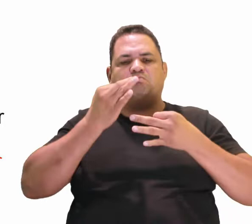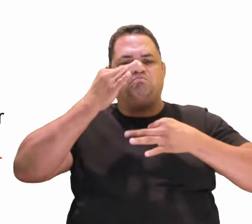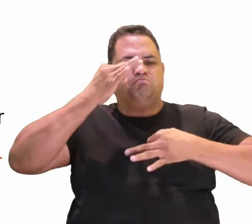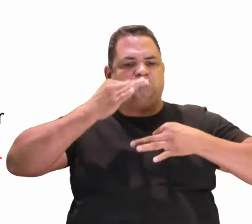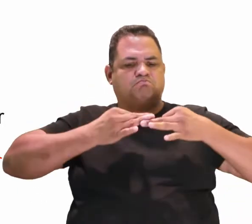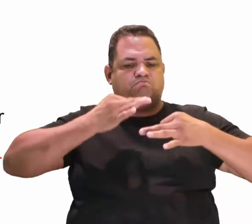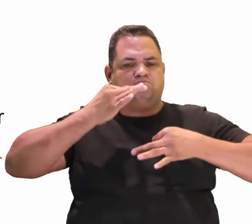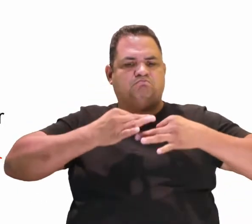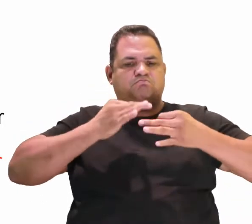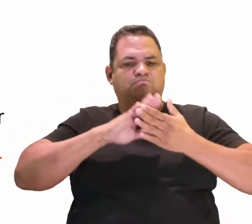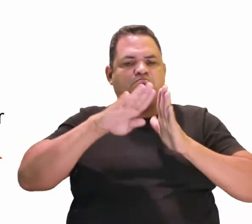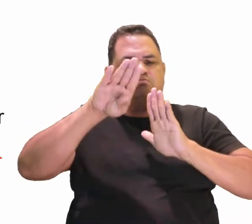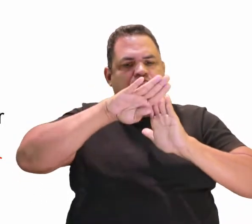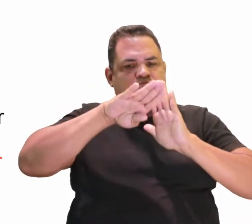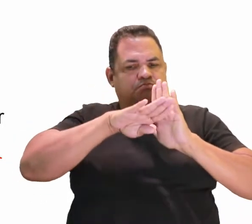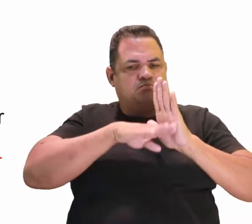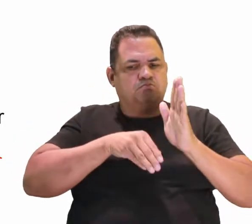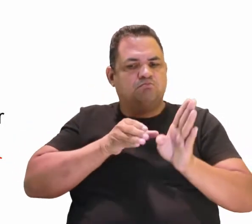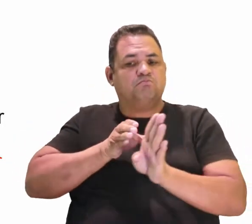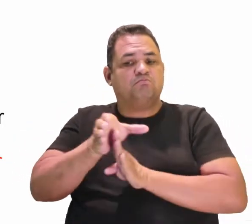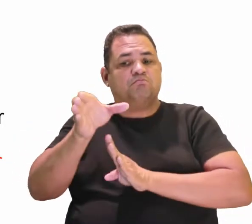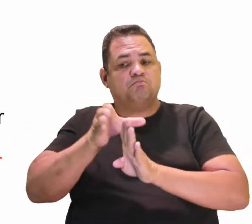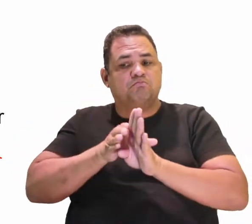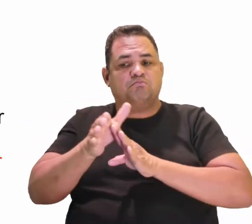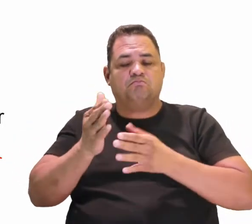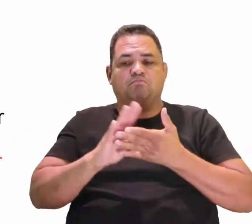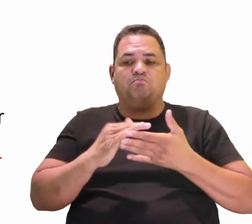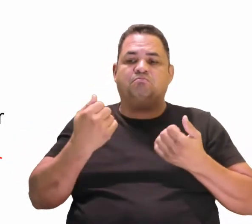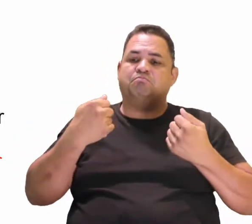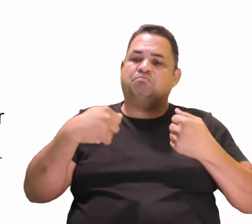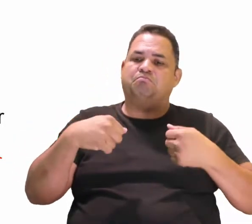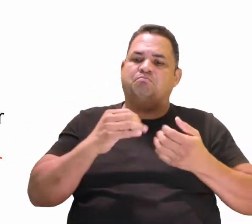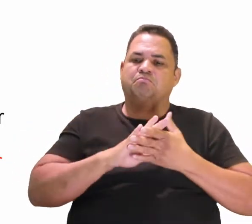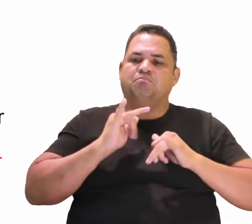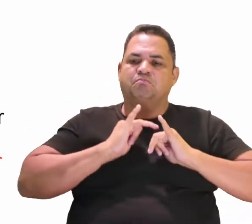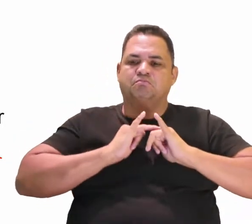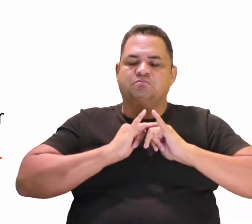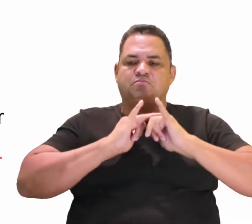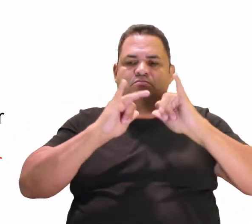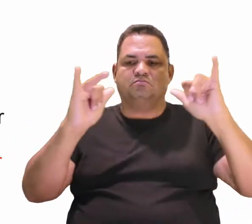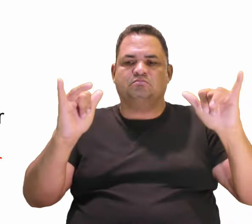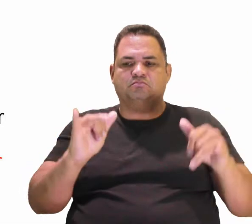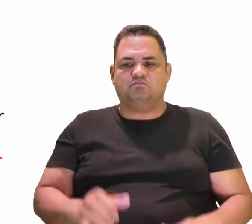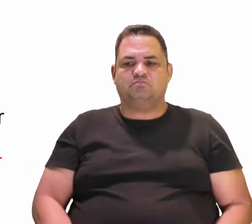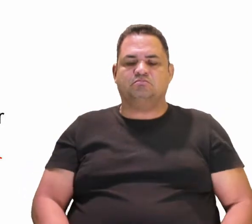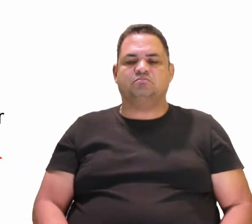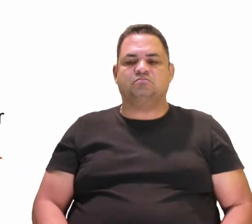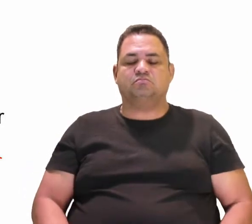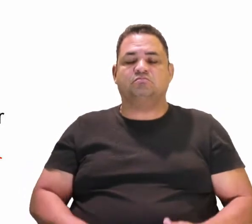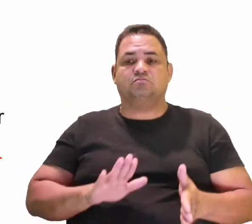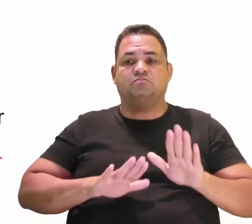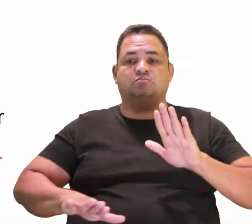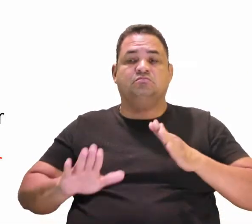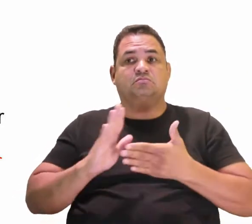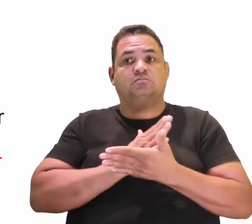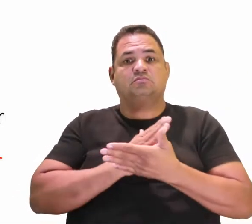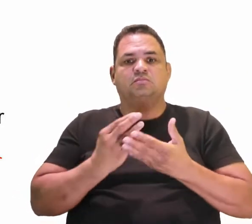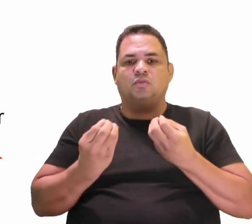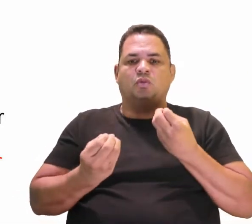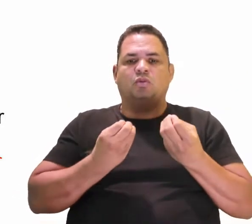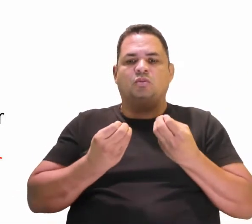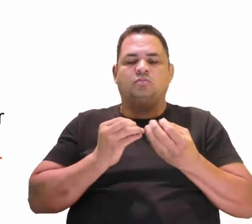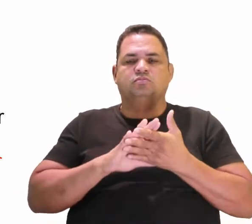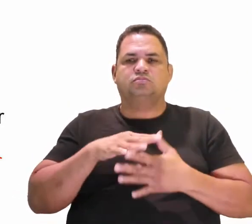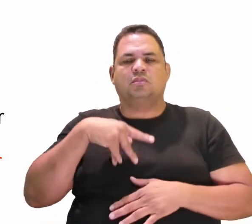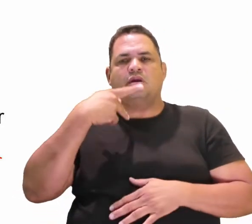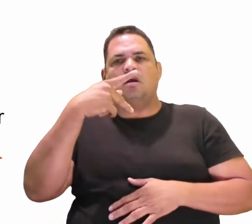ser uma instrução, isso pode ser um conselho, certo? Isso vai depender da forma que eu falo, do meu